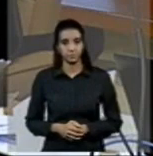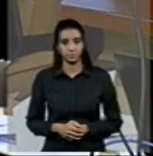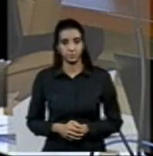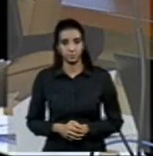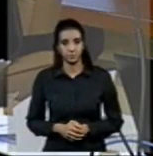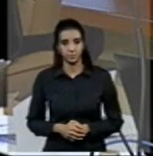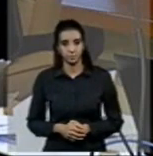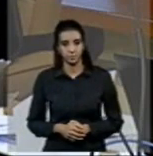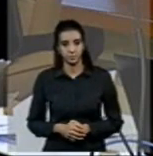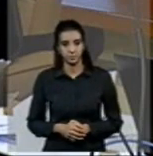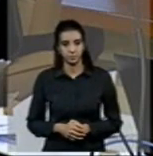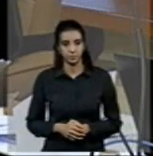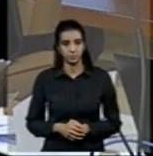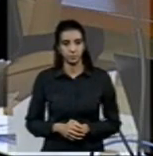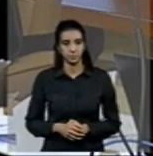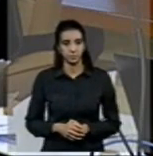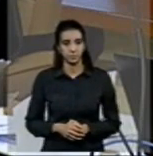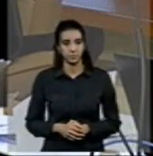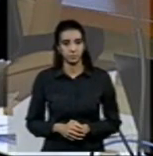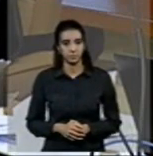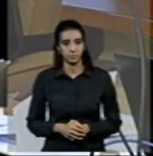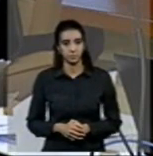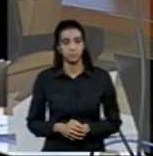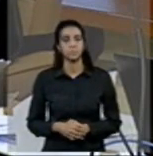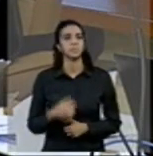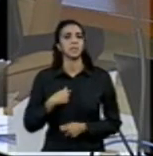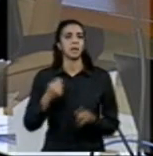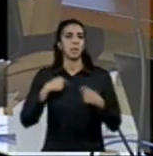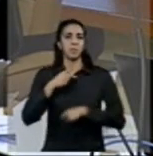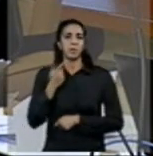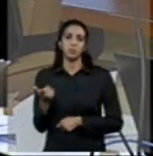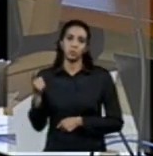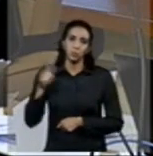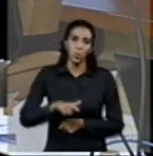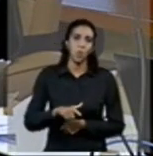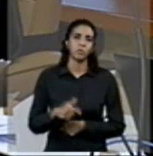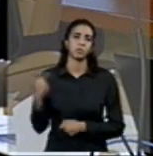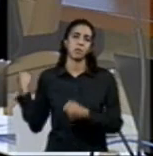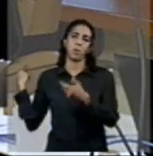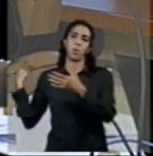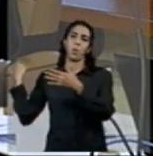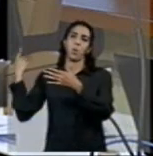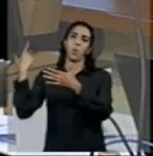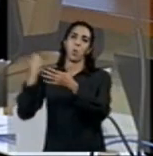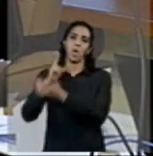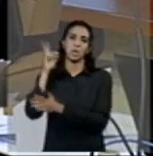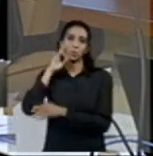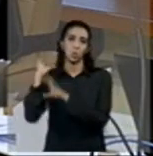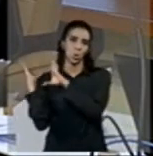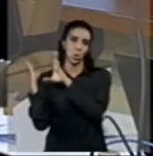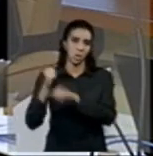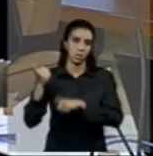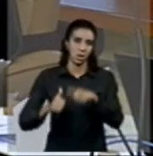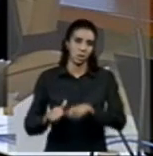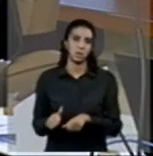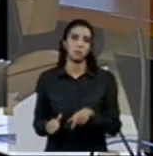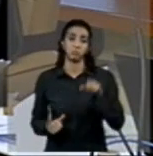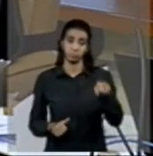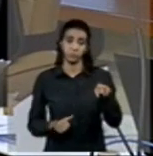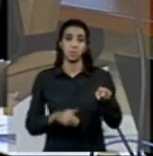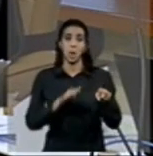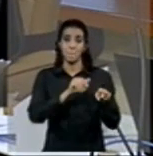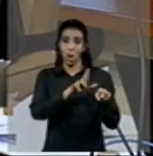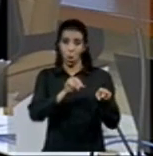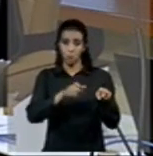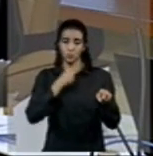tanto, não retomarei aqui a percussente análise histórica traçada pelo eminente ministro Luiz Roberto